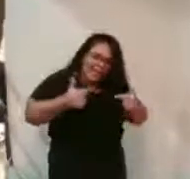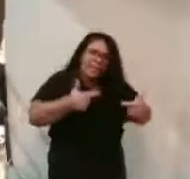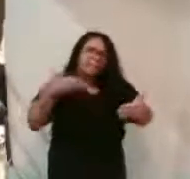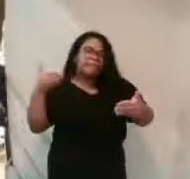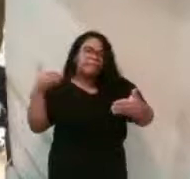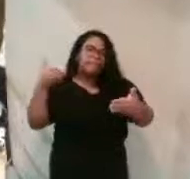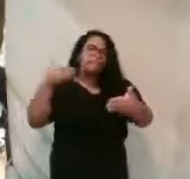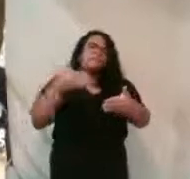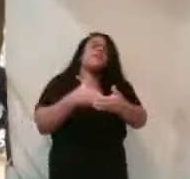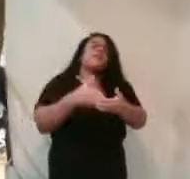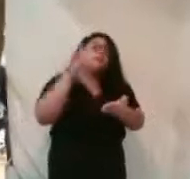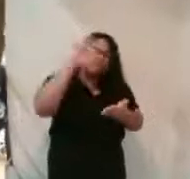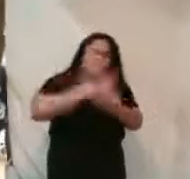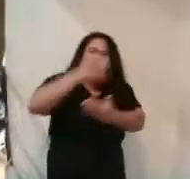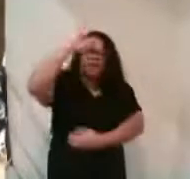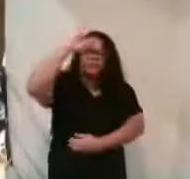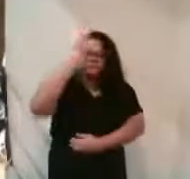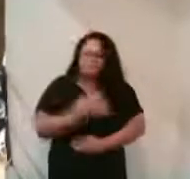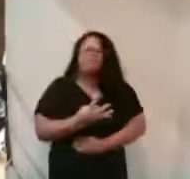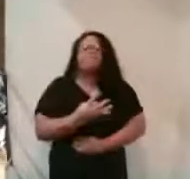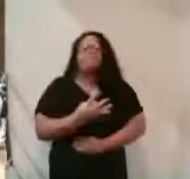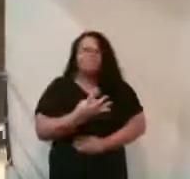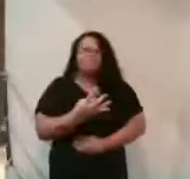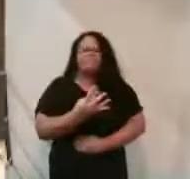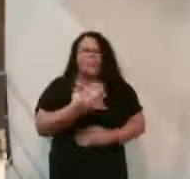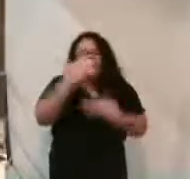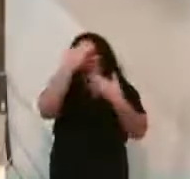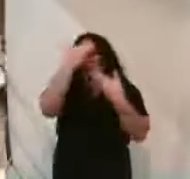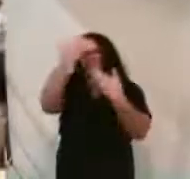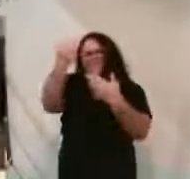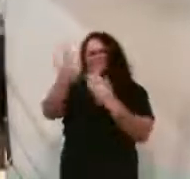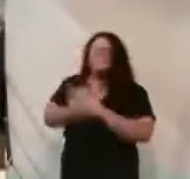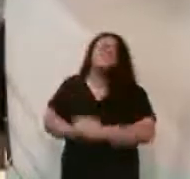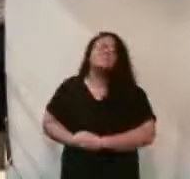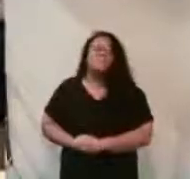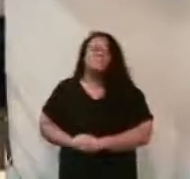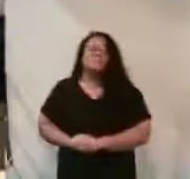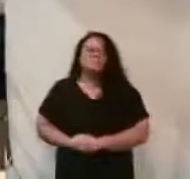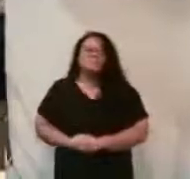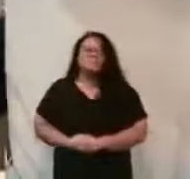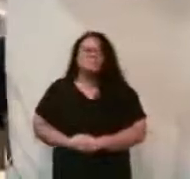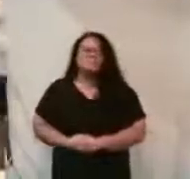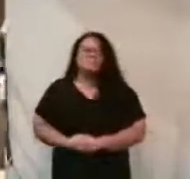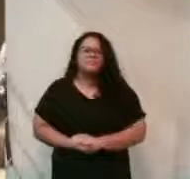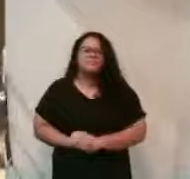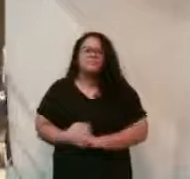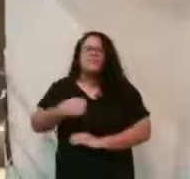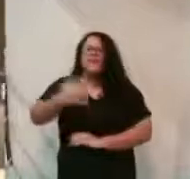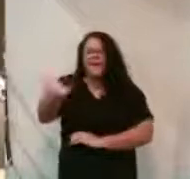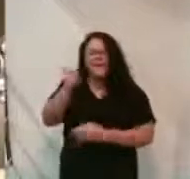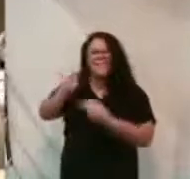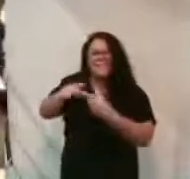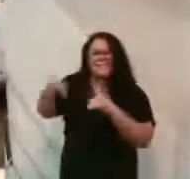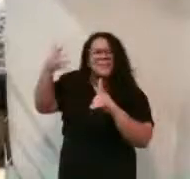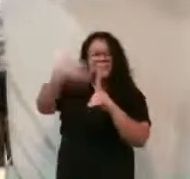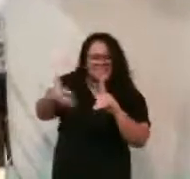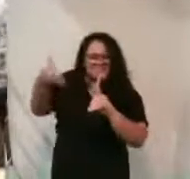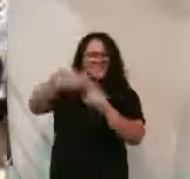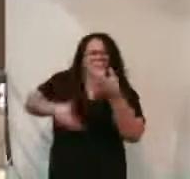resolutividade efetivado. Tá bom? Muito obrigado. A palavra inicial, quero passar para você, eu quero assistir a palestra, eu estou com saudade de ver o